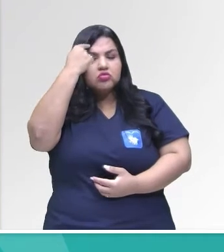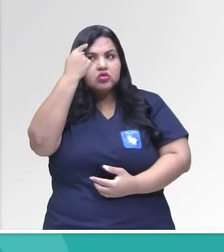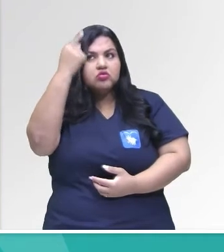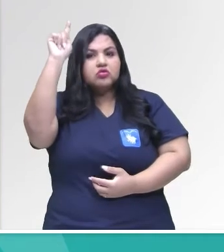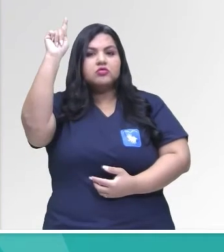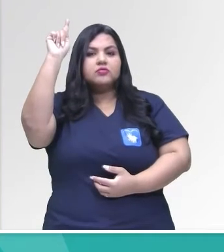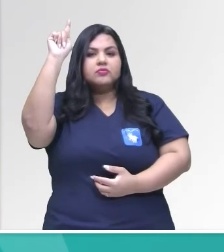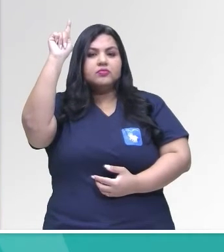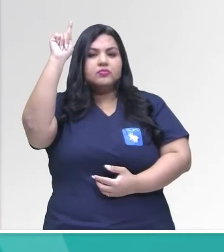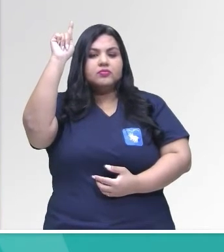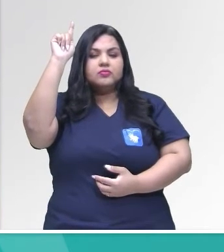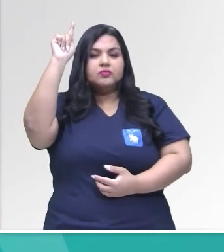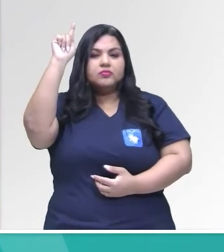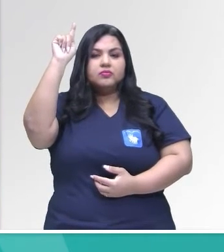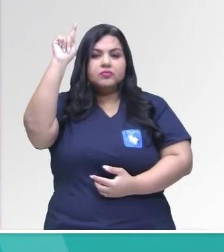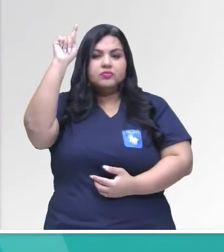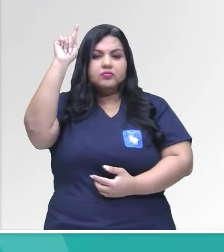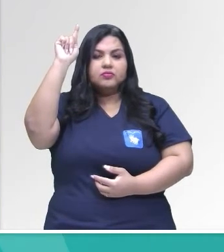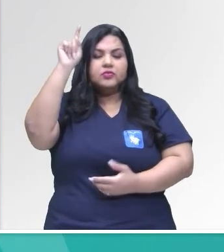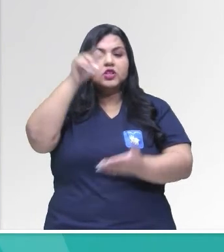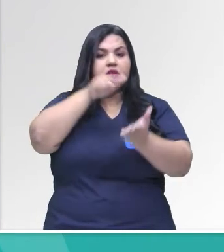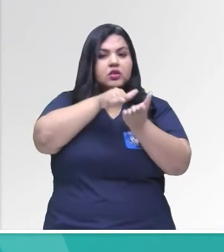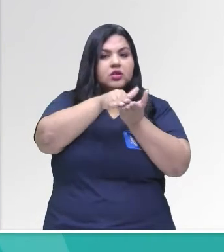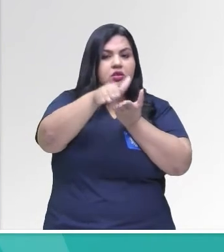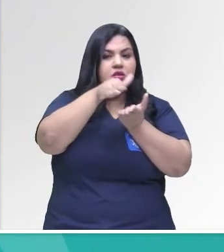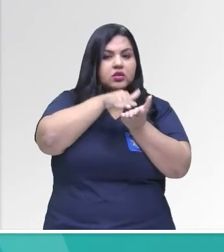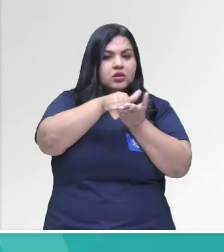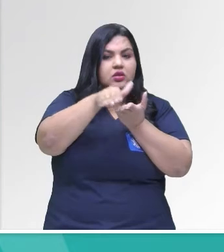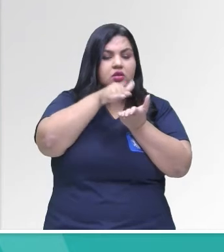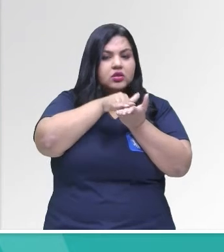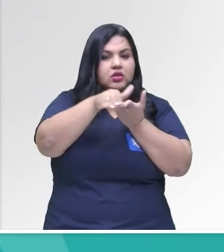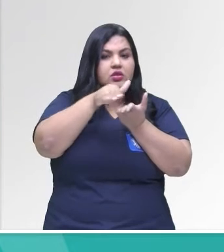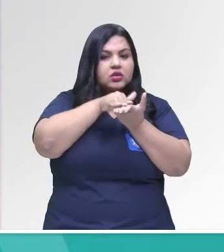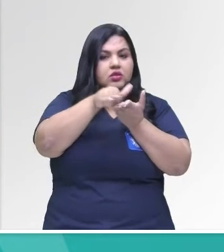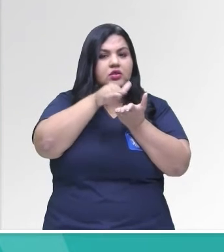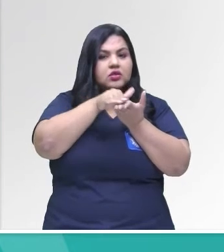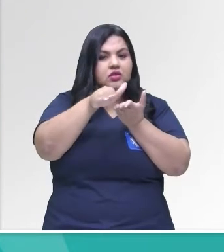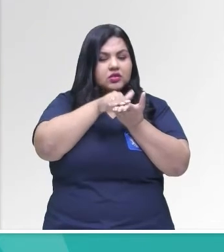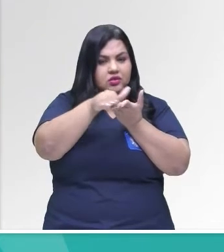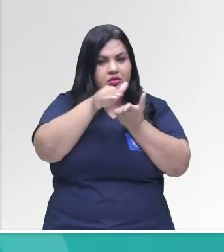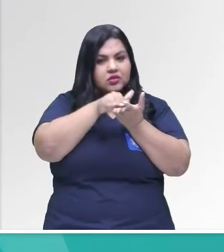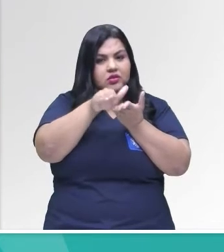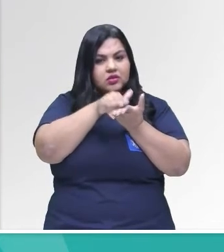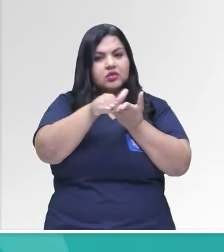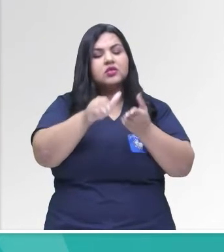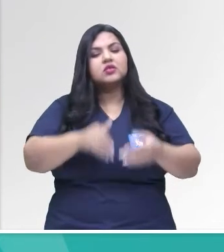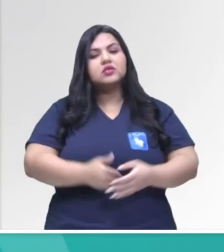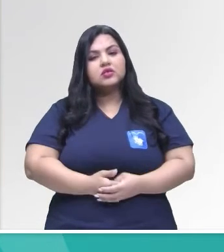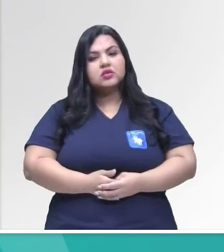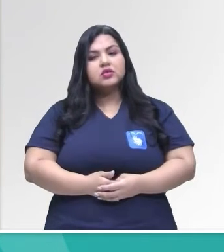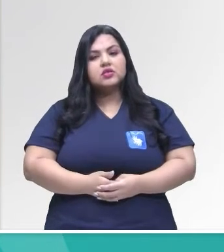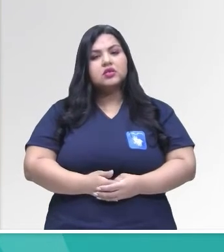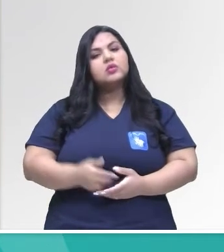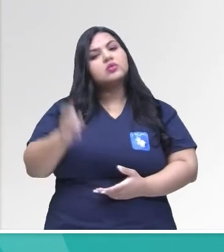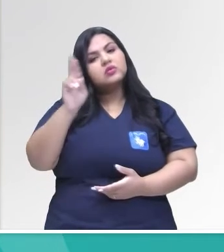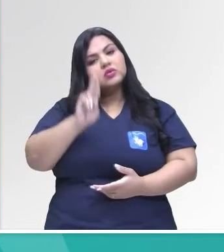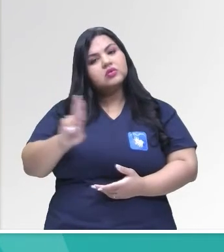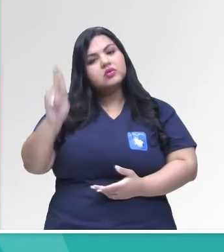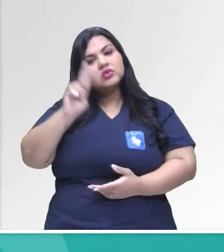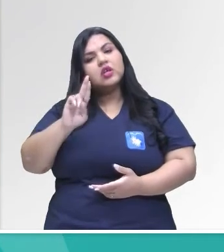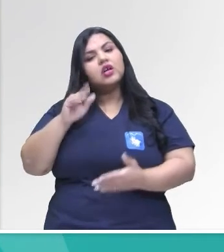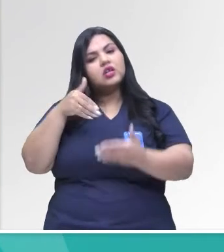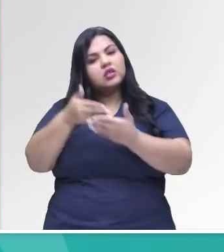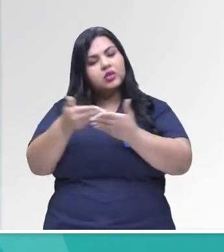ideia de criar a impressora a jato de tinta, que ela foi muito útil, está sendo